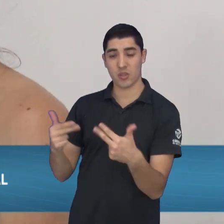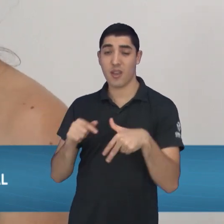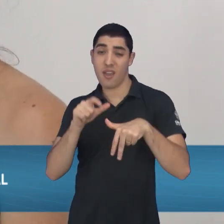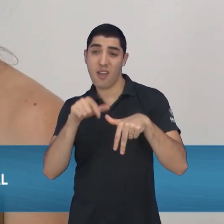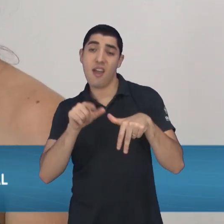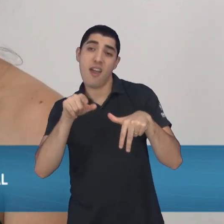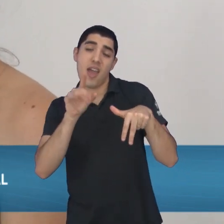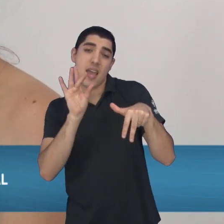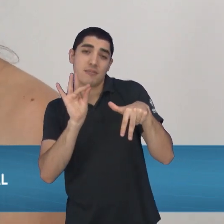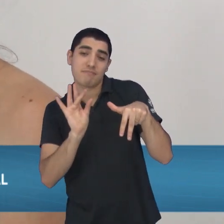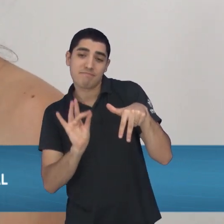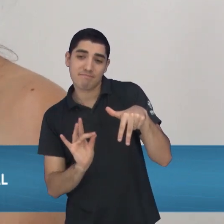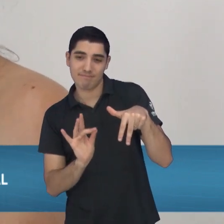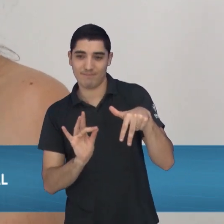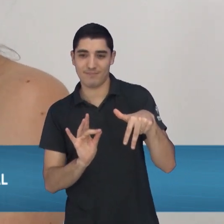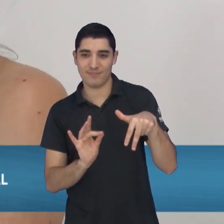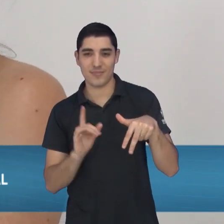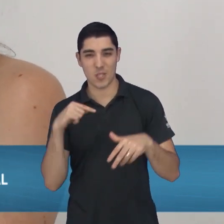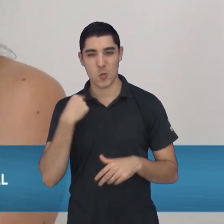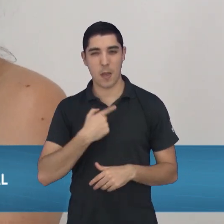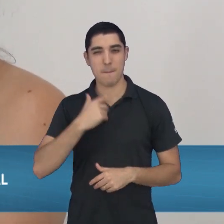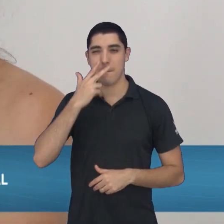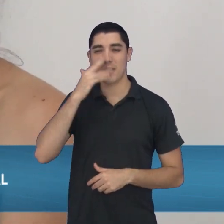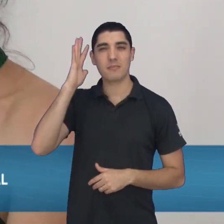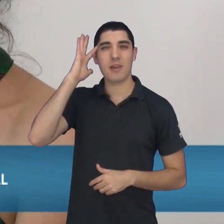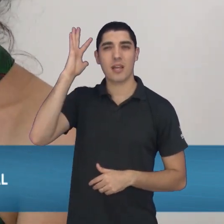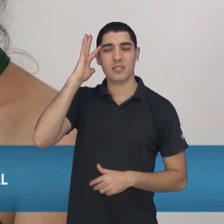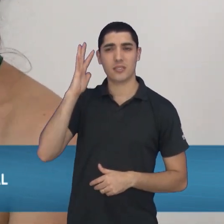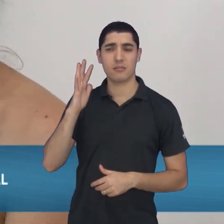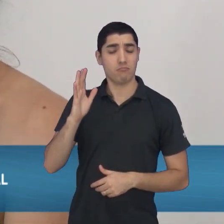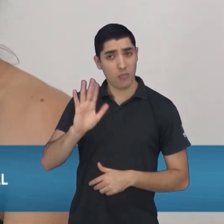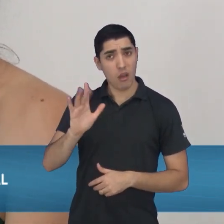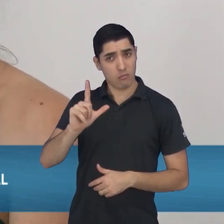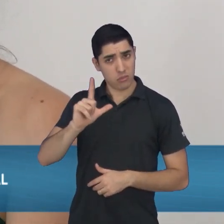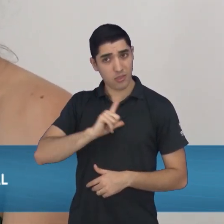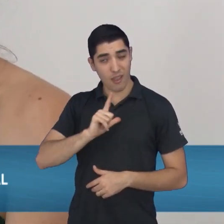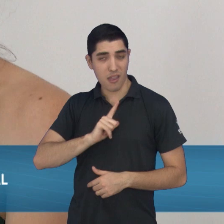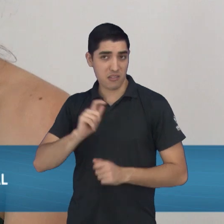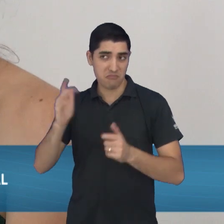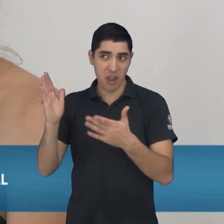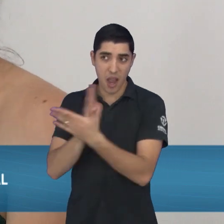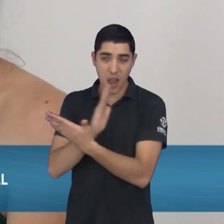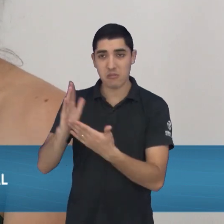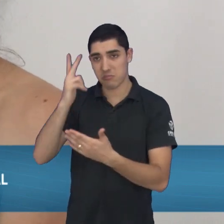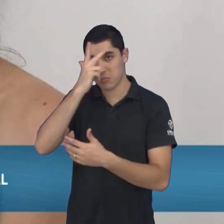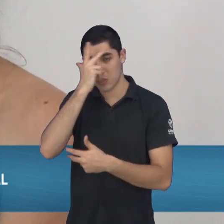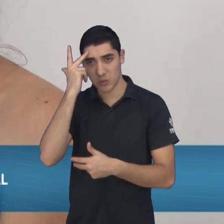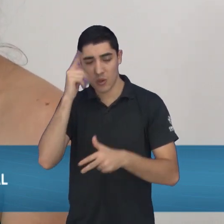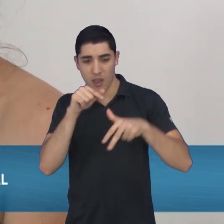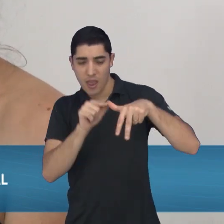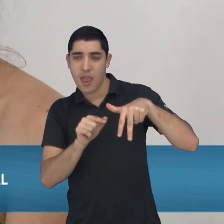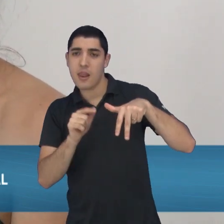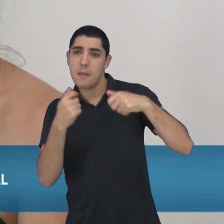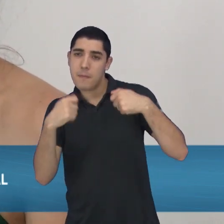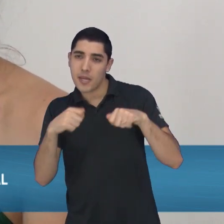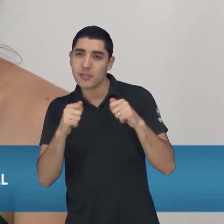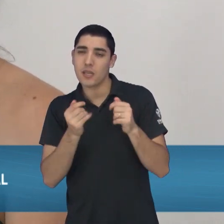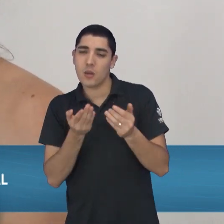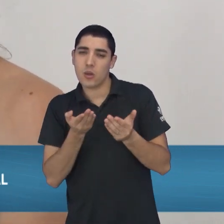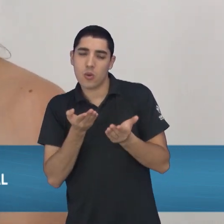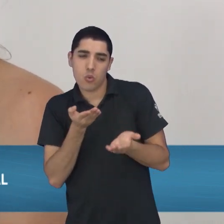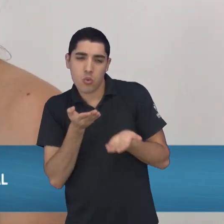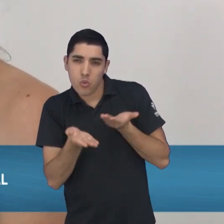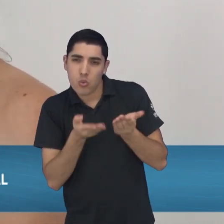delicada. Então a gente vai criando essa imagem. Não quer dizer que não existam pessoas delicadas, que não existam pessoas que realmente precisam de mais cuidado, que às vezes não tem